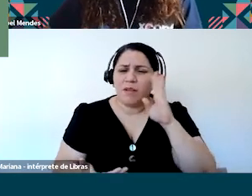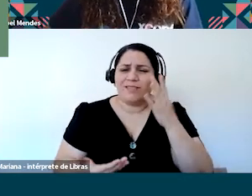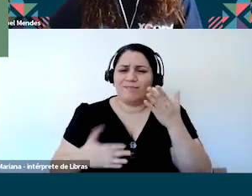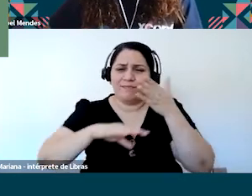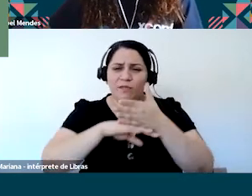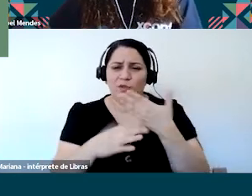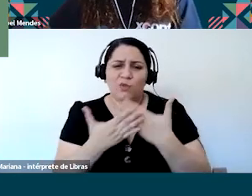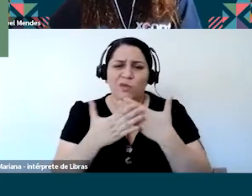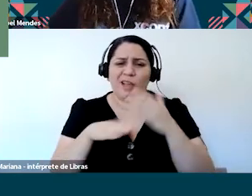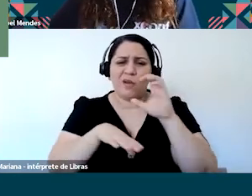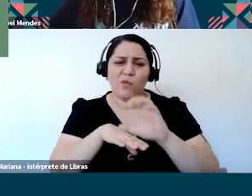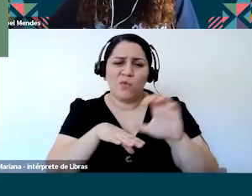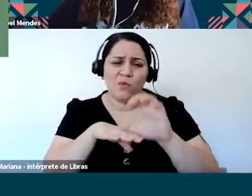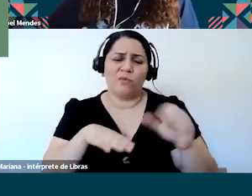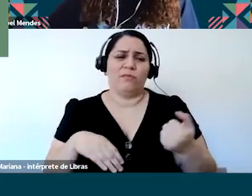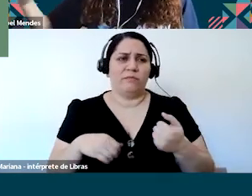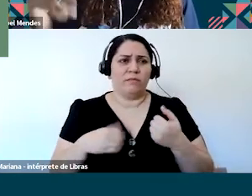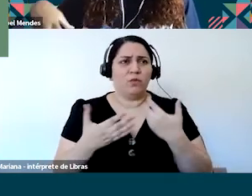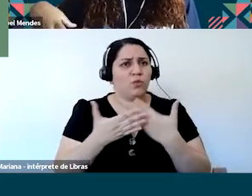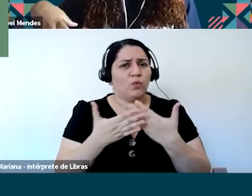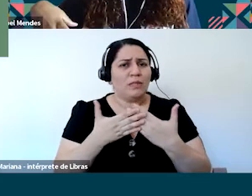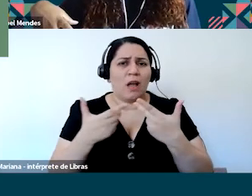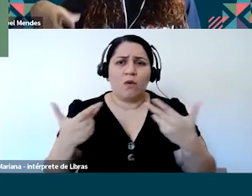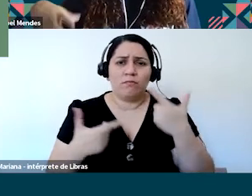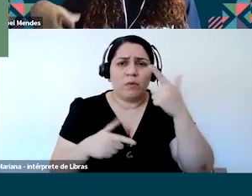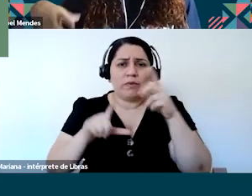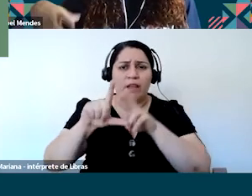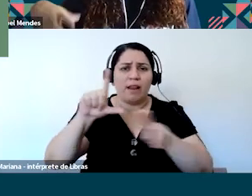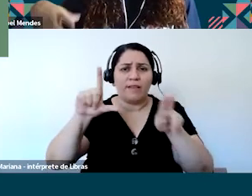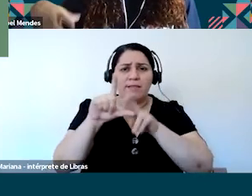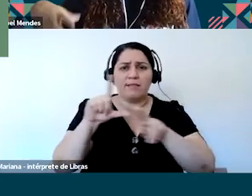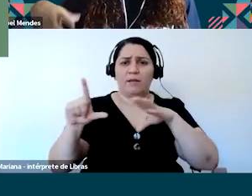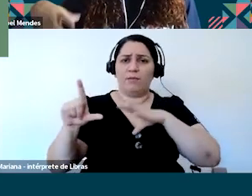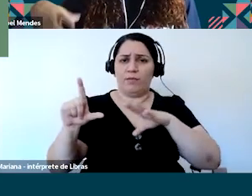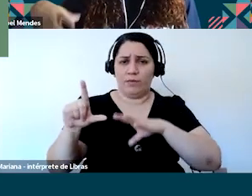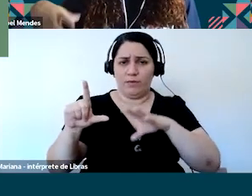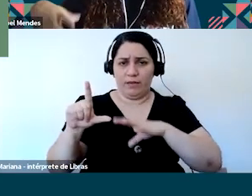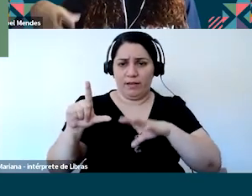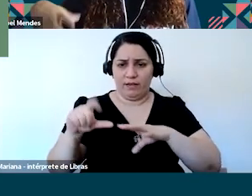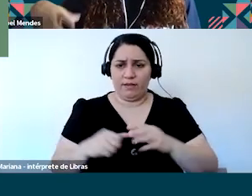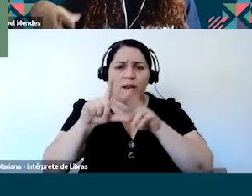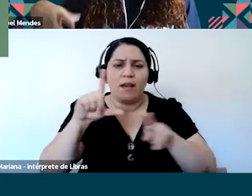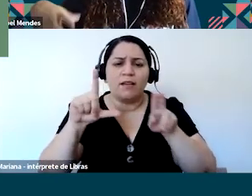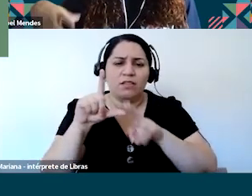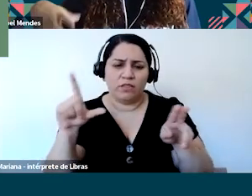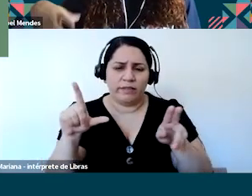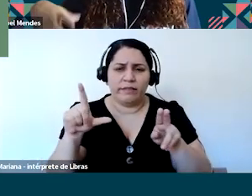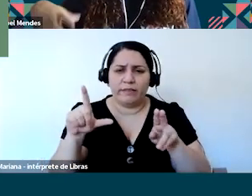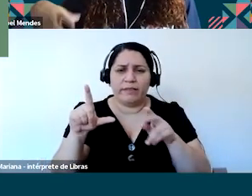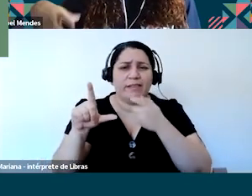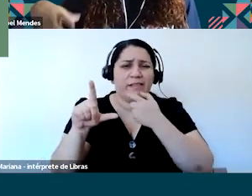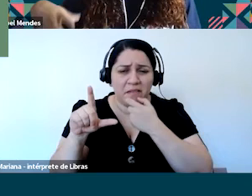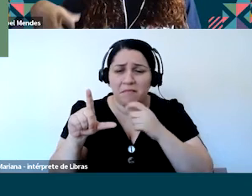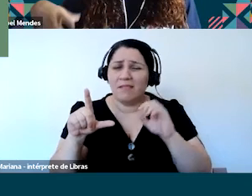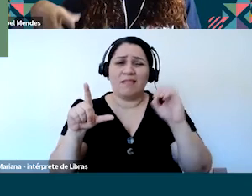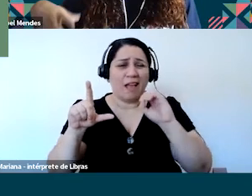estudar, fazer um curso, ter um curso, e ela não tem legenda em português, não tem legenda